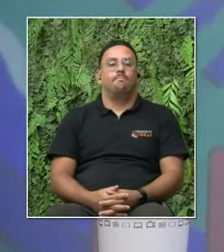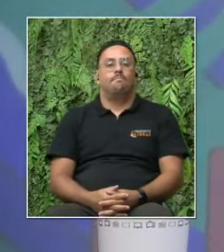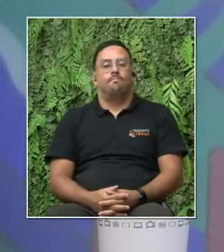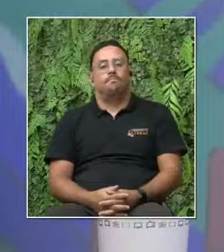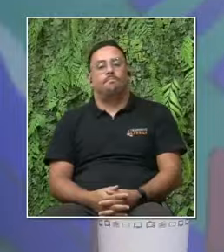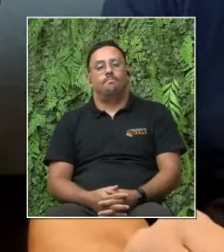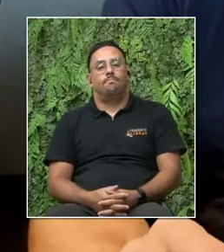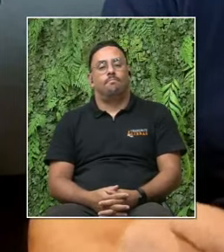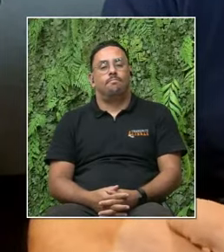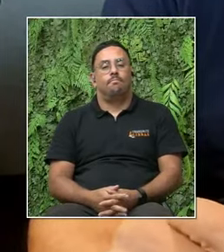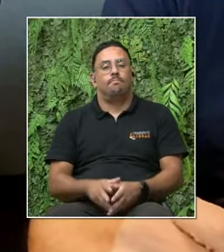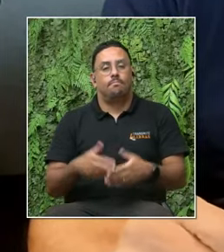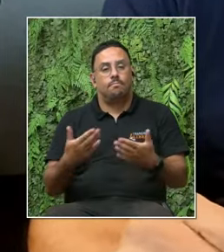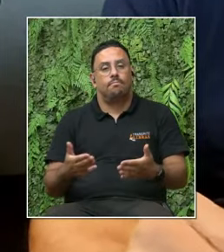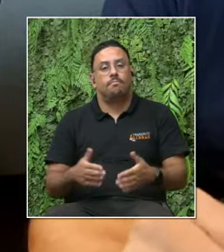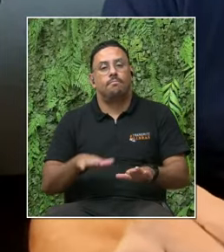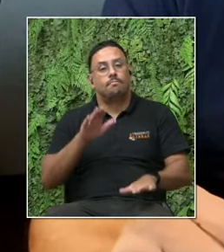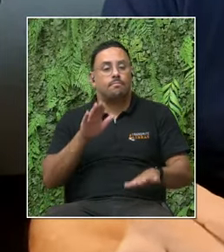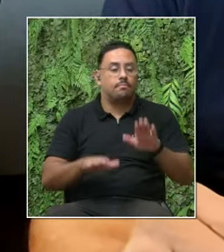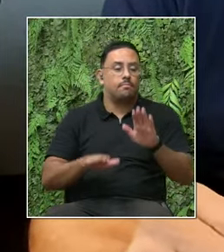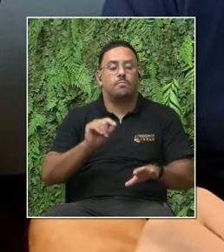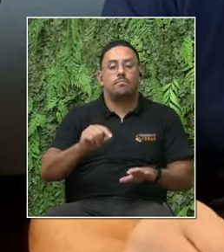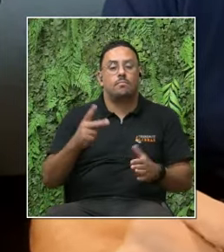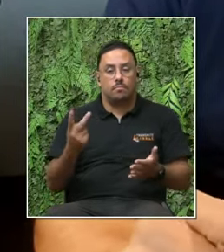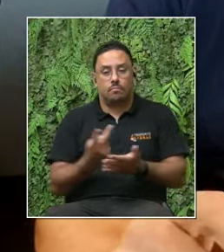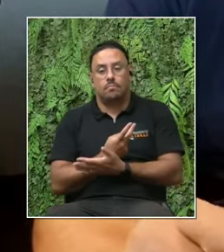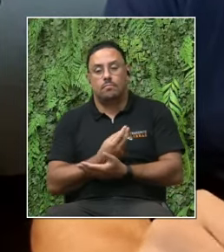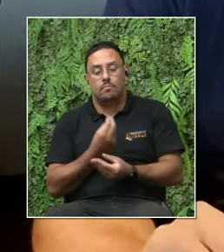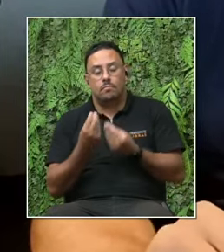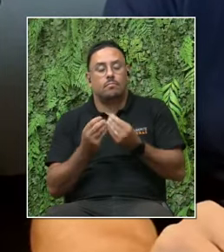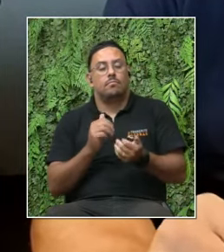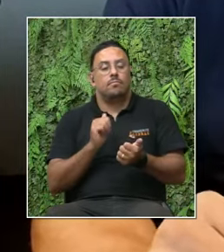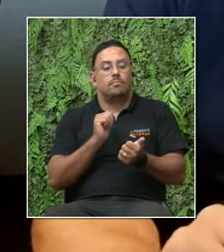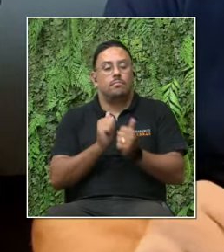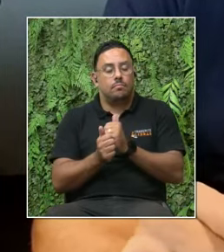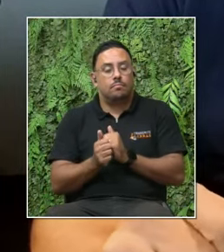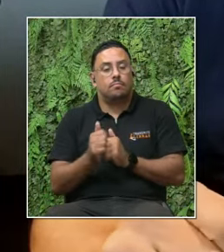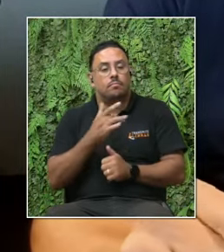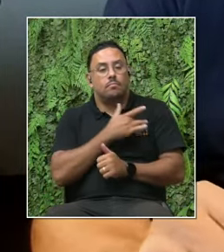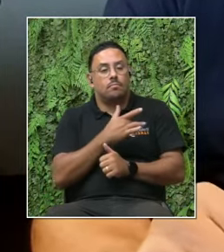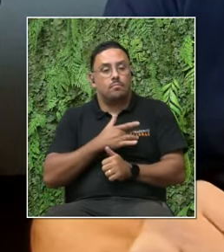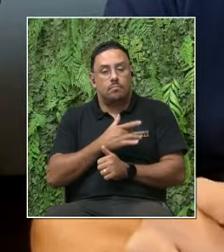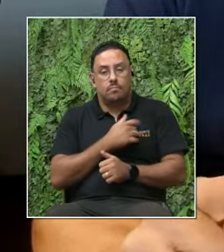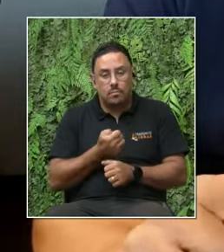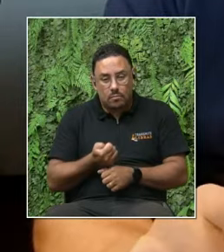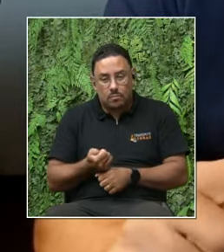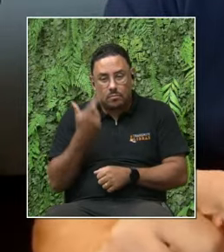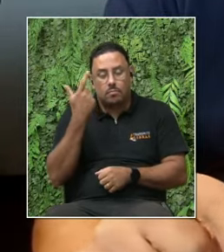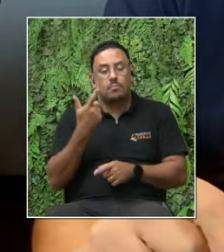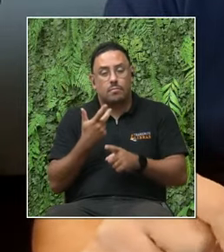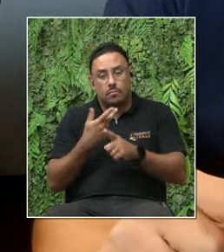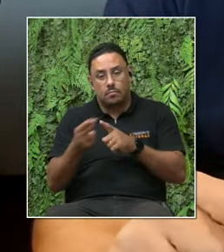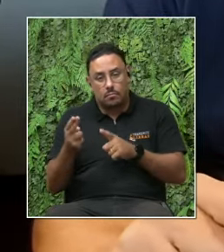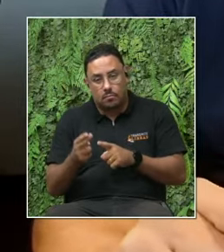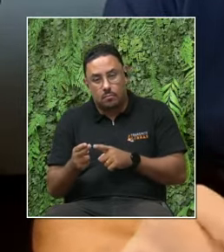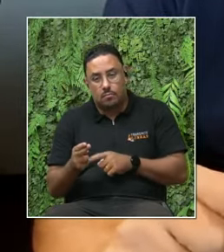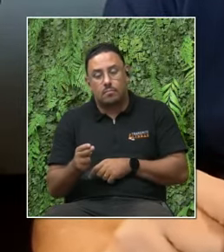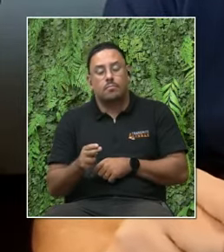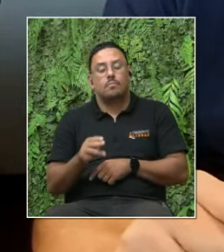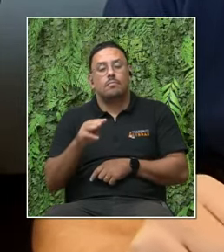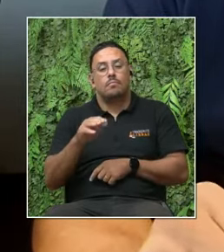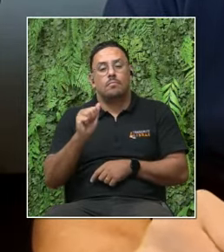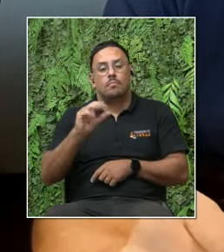final então Bob vai depender muito das circunstâncias do jogo né se o Cruzeiro tiver com o título encaminhado é provavelmente o Felipe